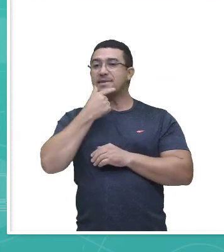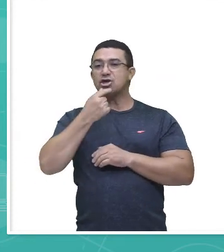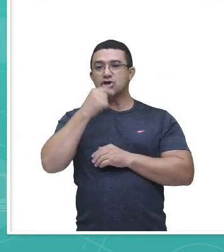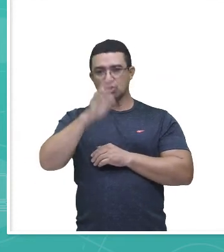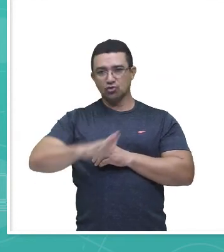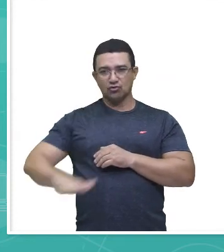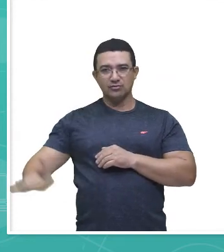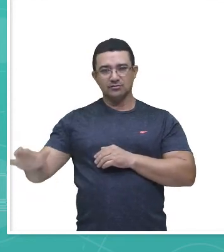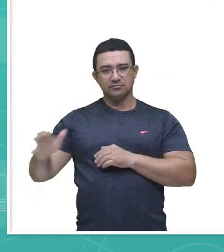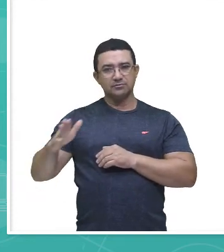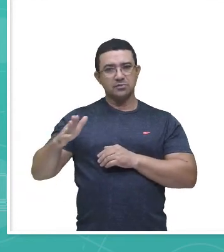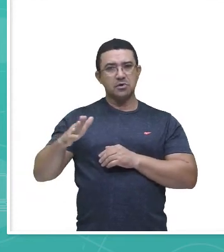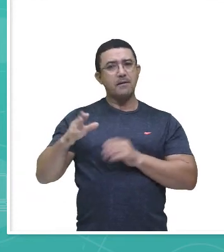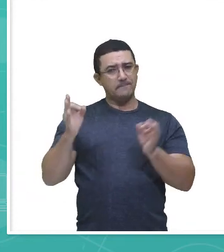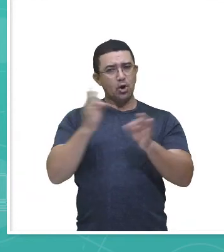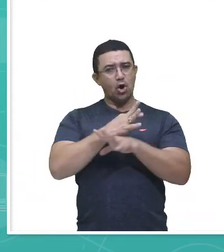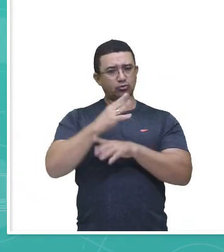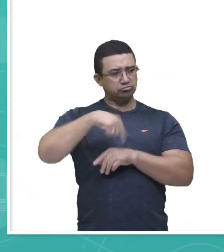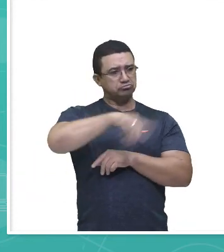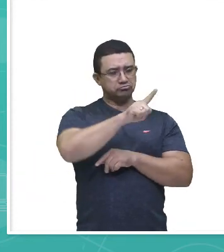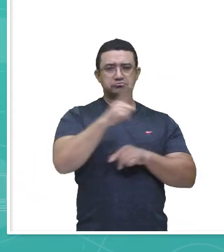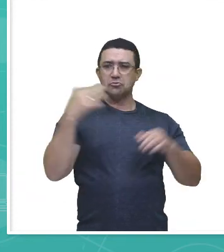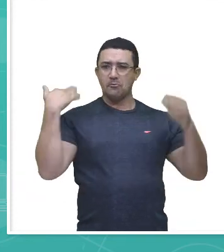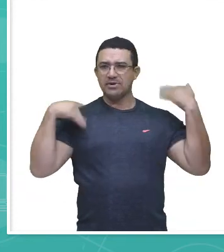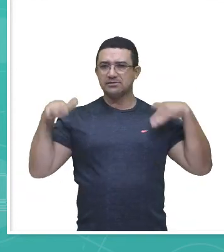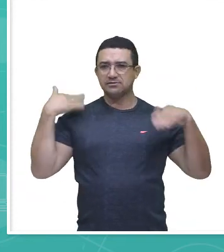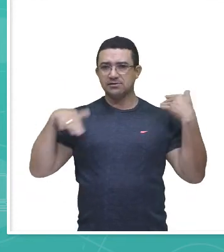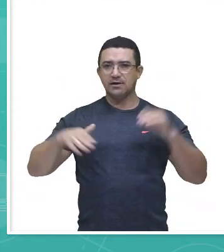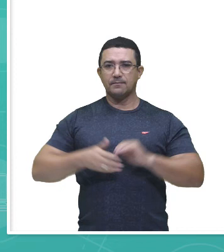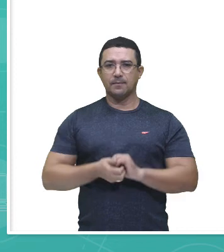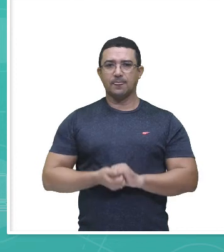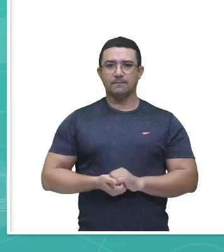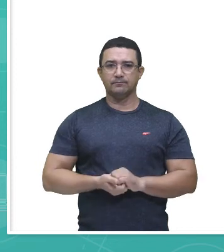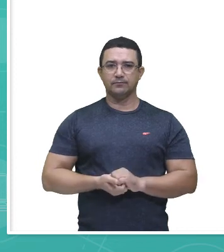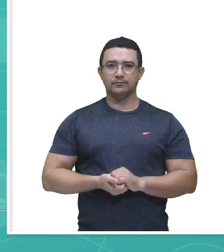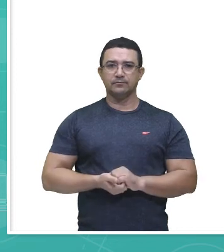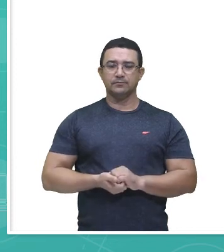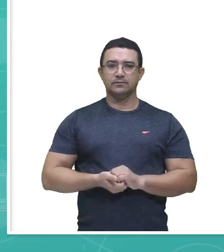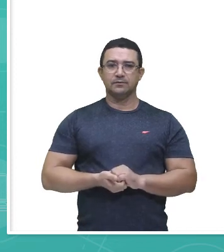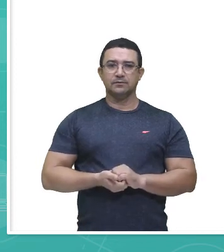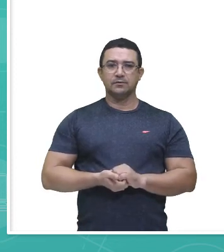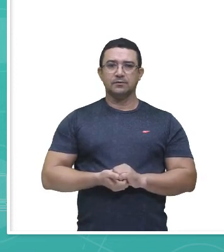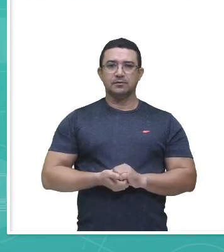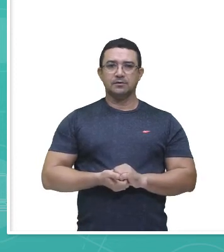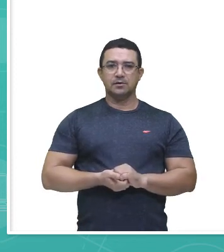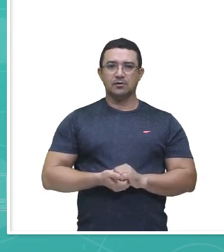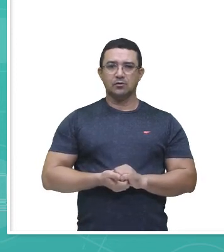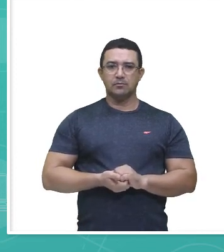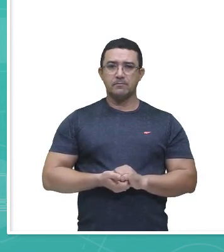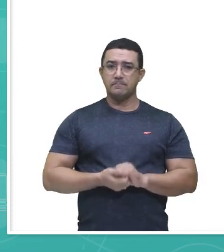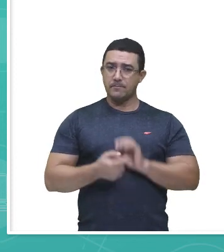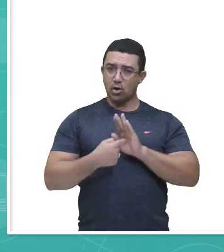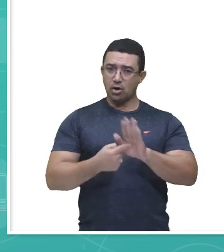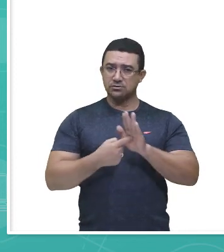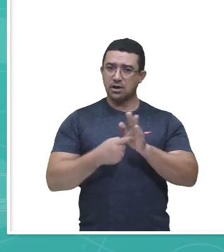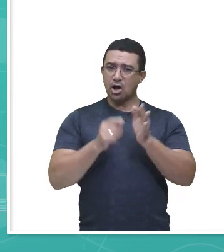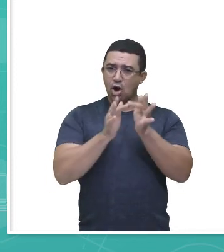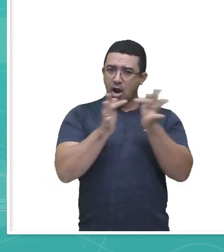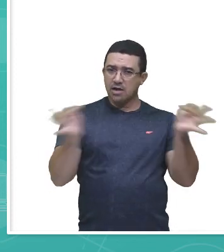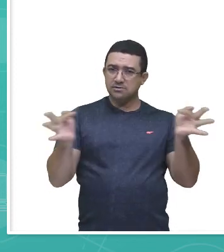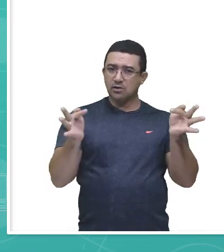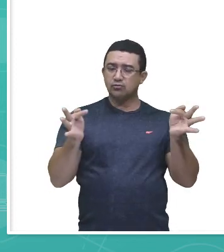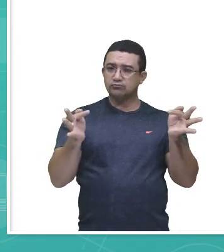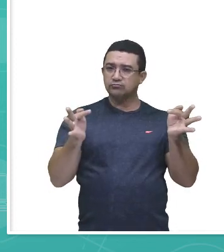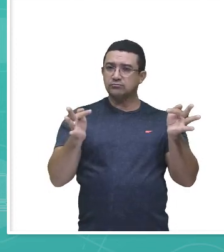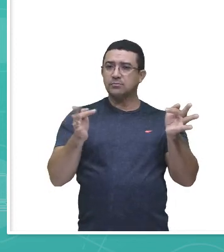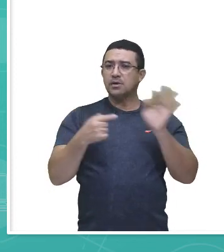Veja aqui, é o que foi pedido, destaque do texto, uma oração que indica conclusão, uma que indica